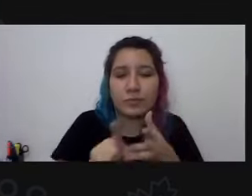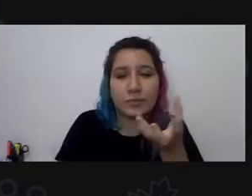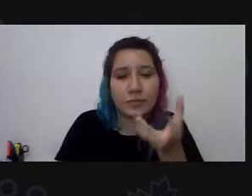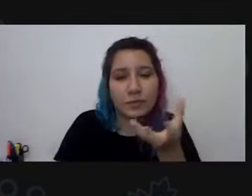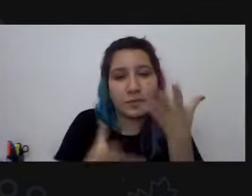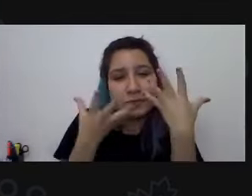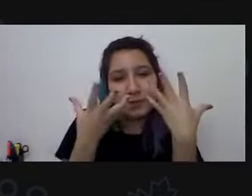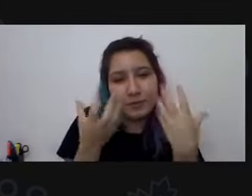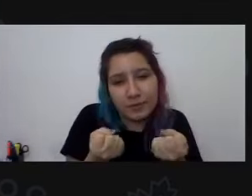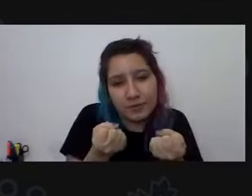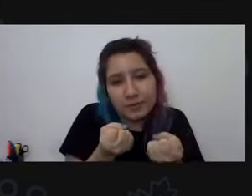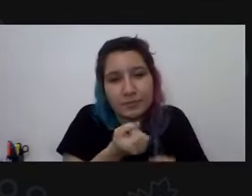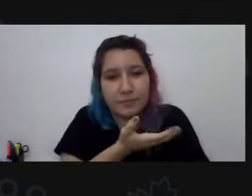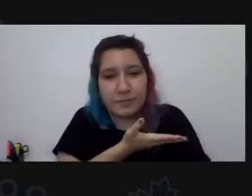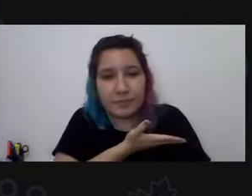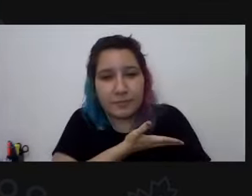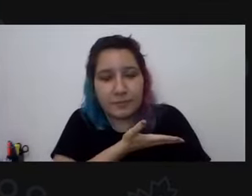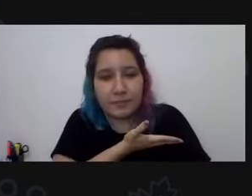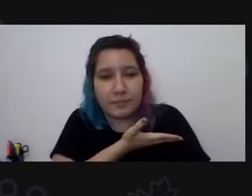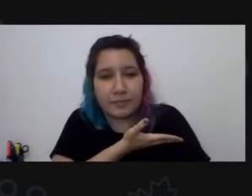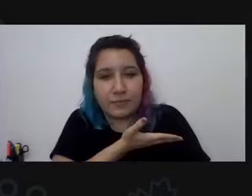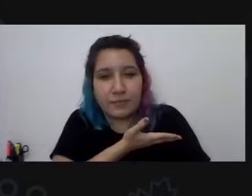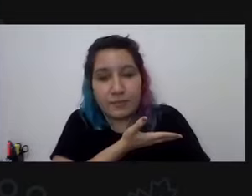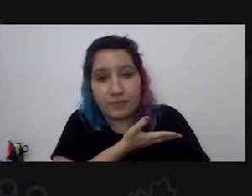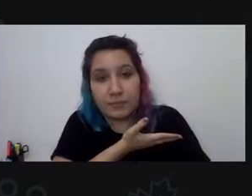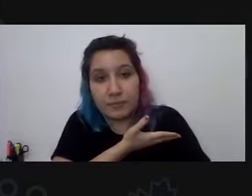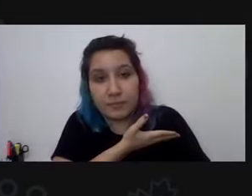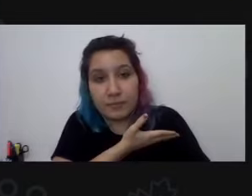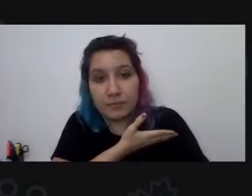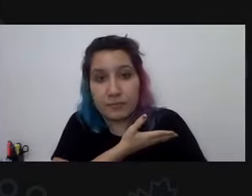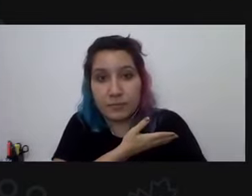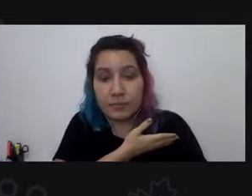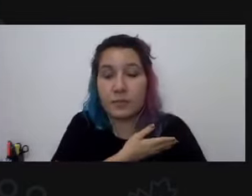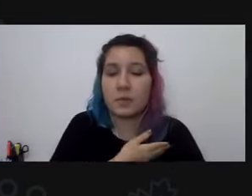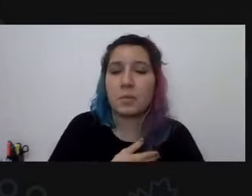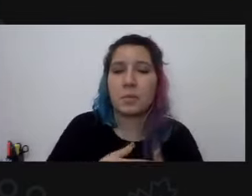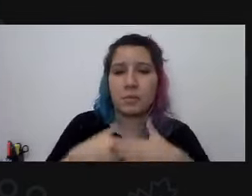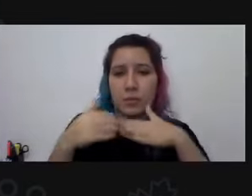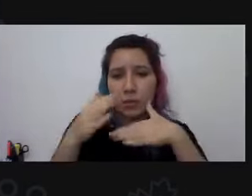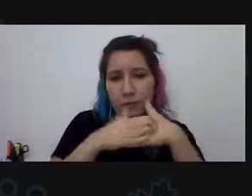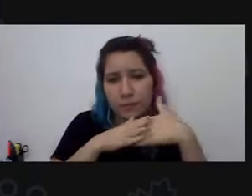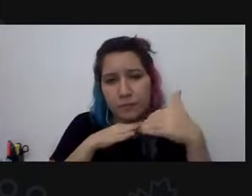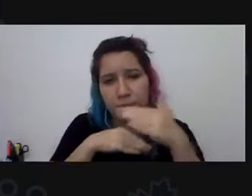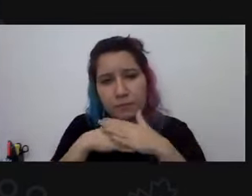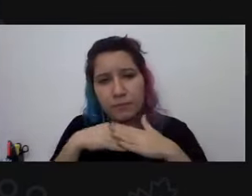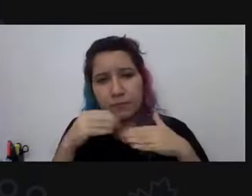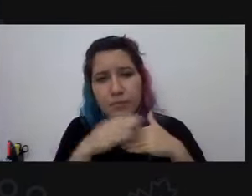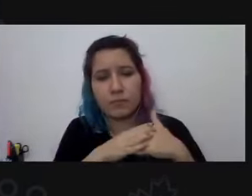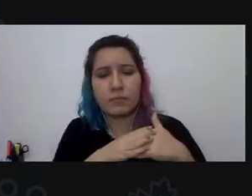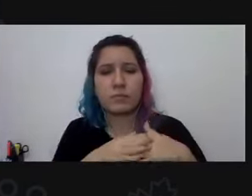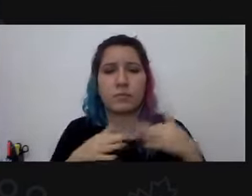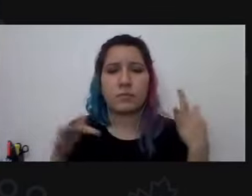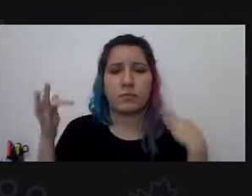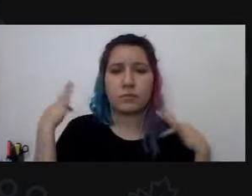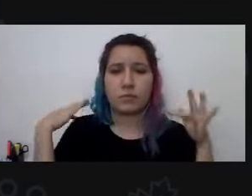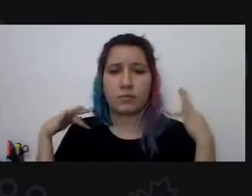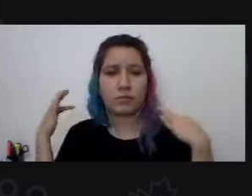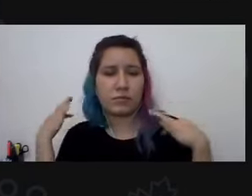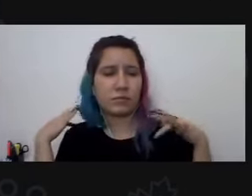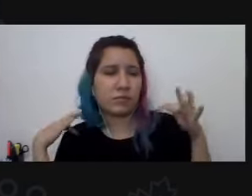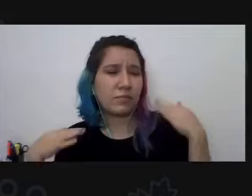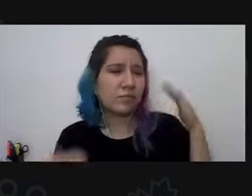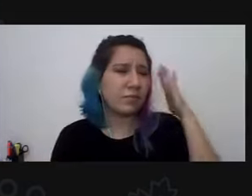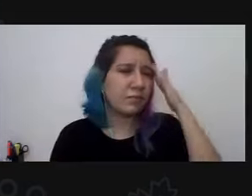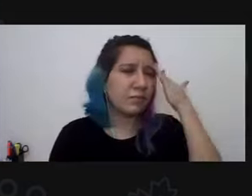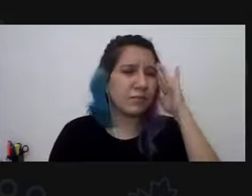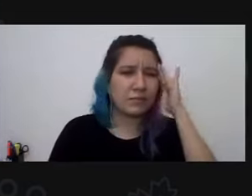meu. Já presidiu o Conselho de Turismo na cidade, entende tudo de expedições